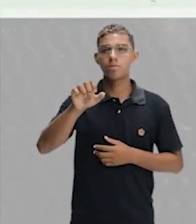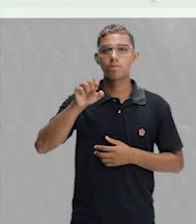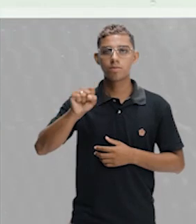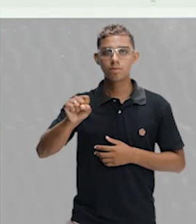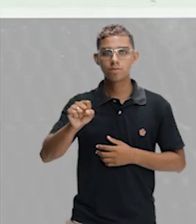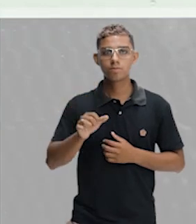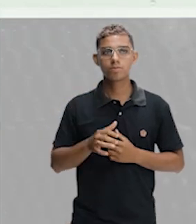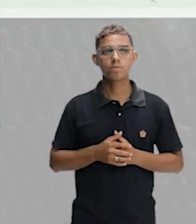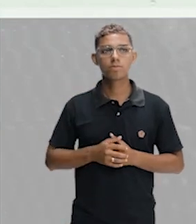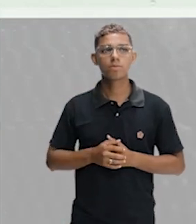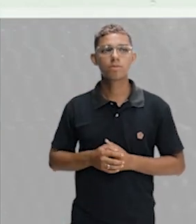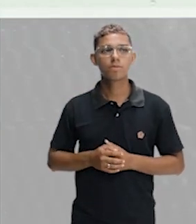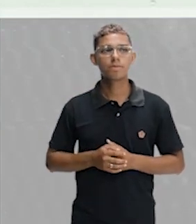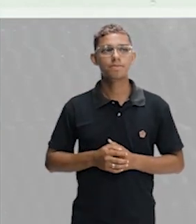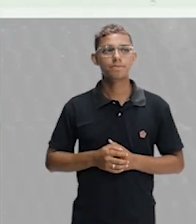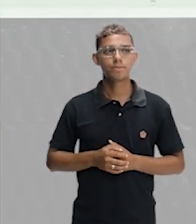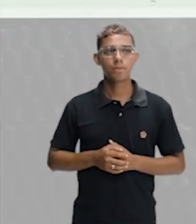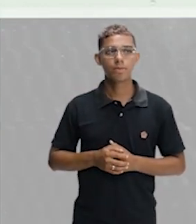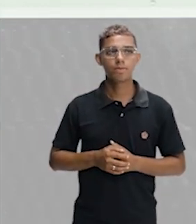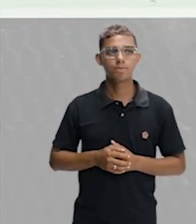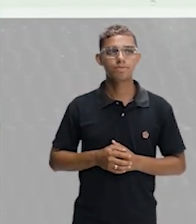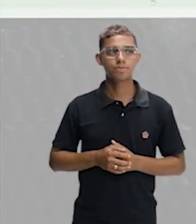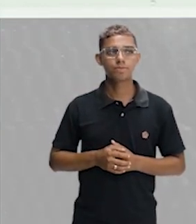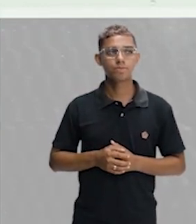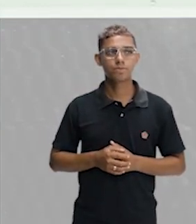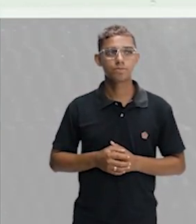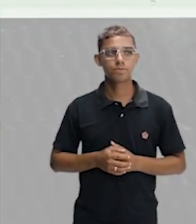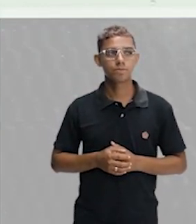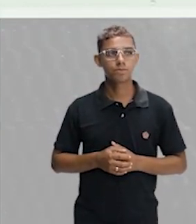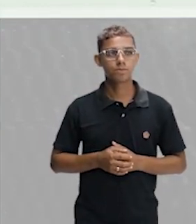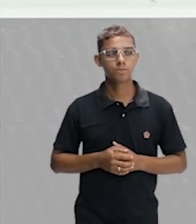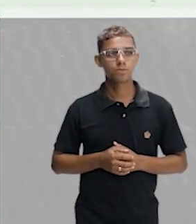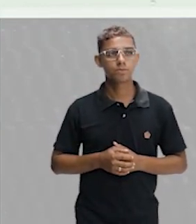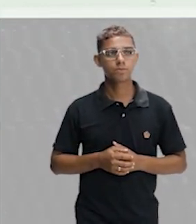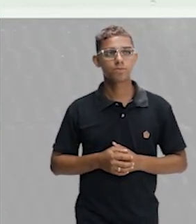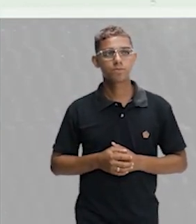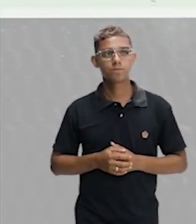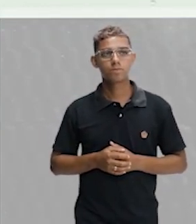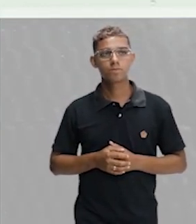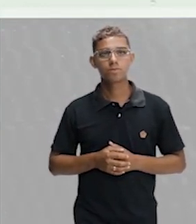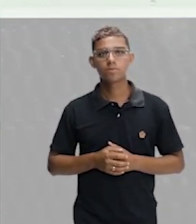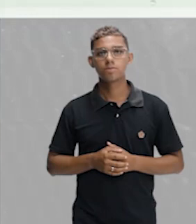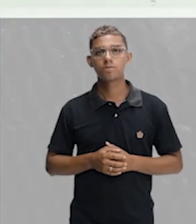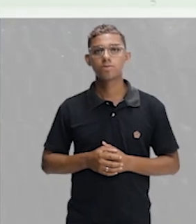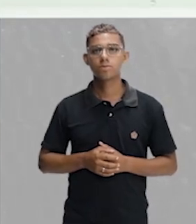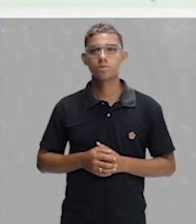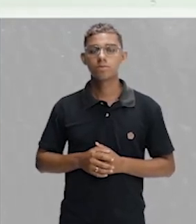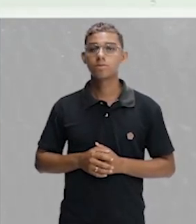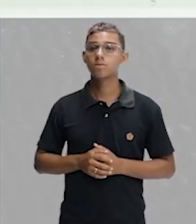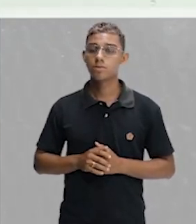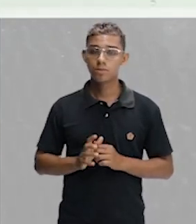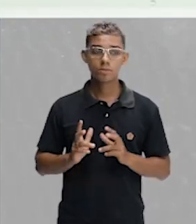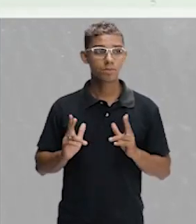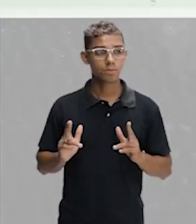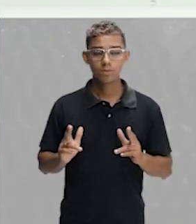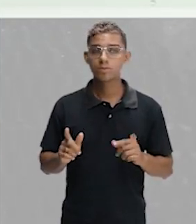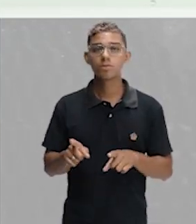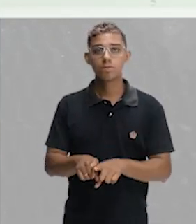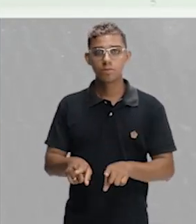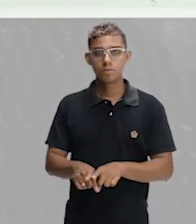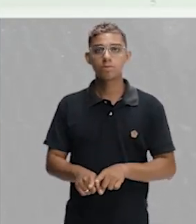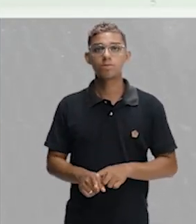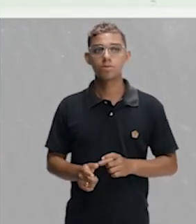com ação da reta s tá vamos fazer a mesma coisa tá